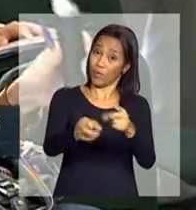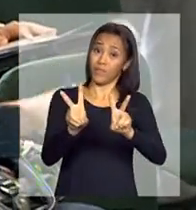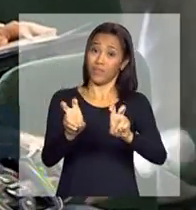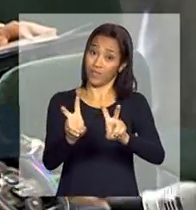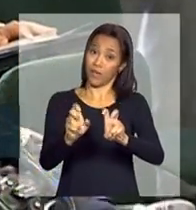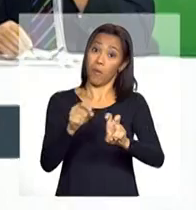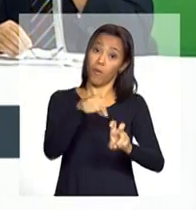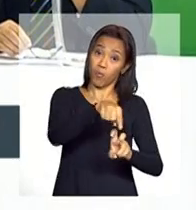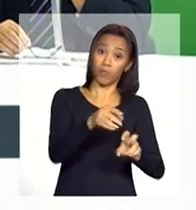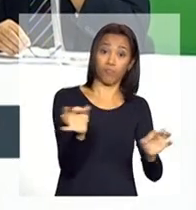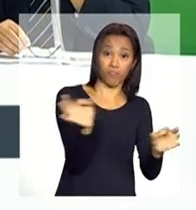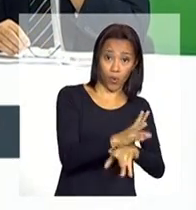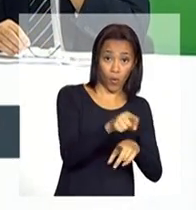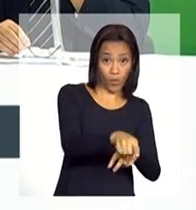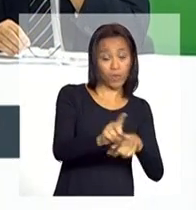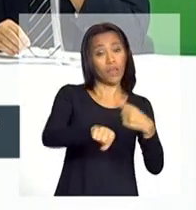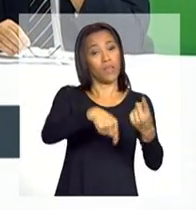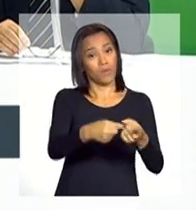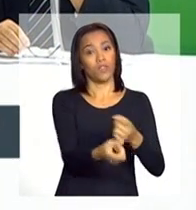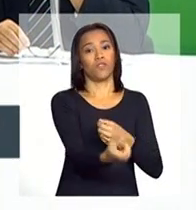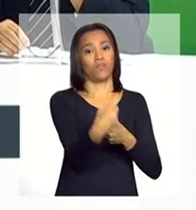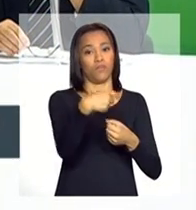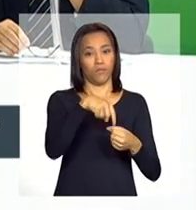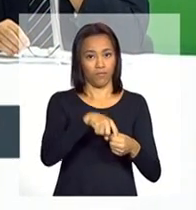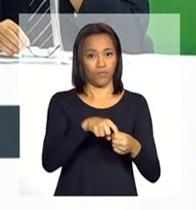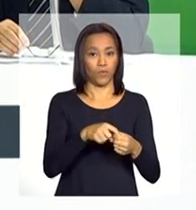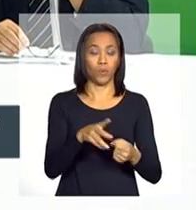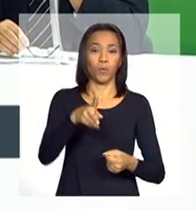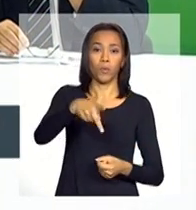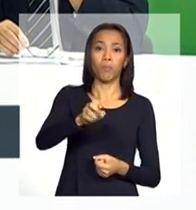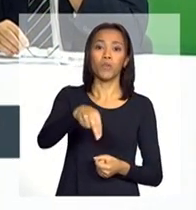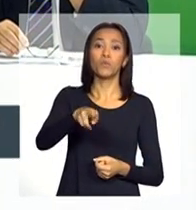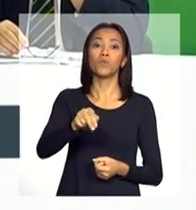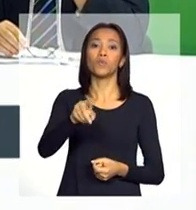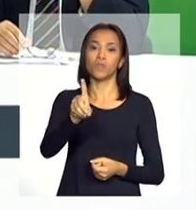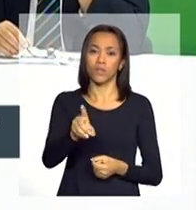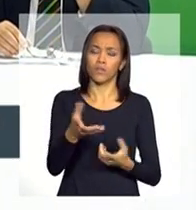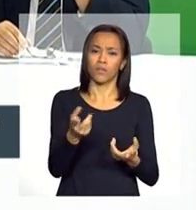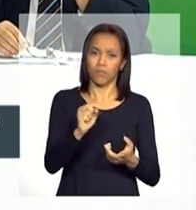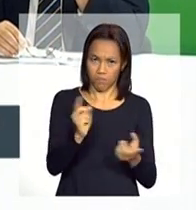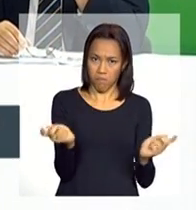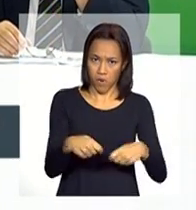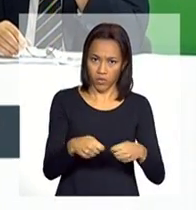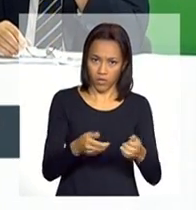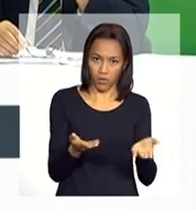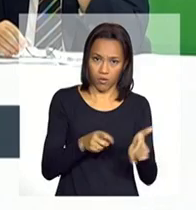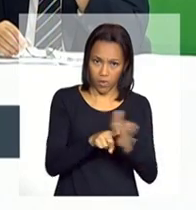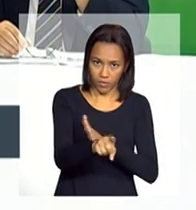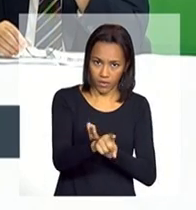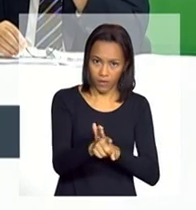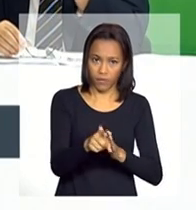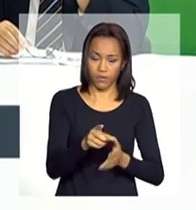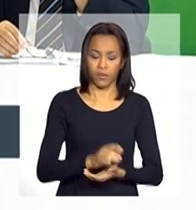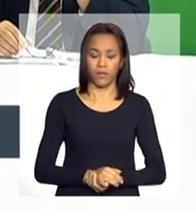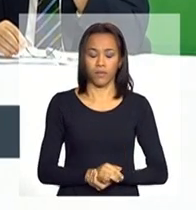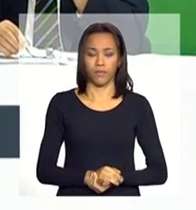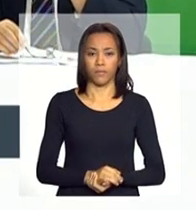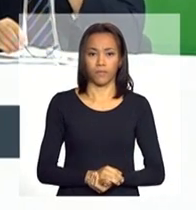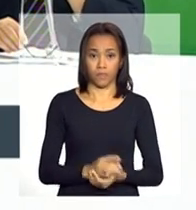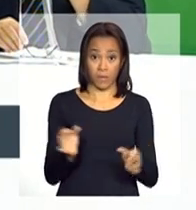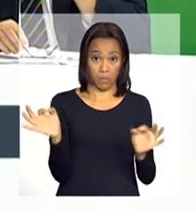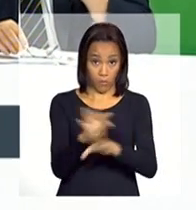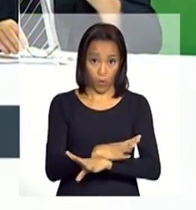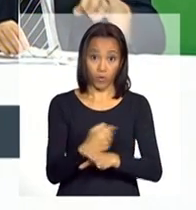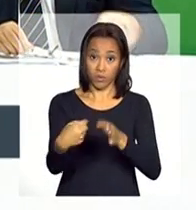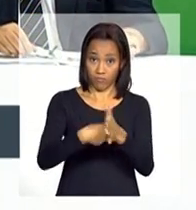essa pauta com RP aí podemos entrar no no pud podemos entrar então pude terminou aqui a pauta